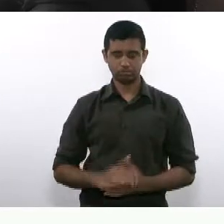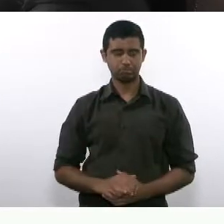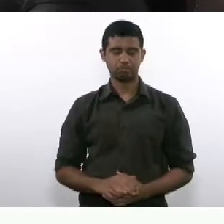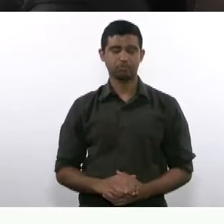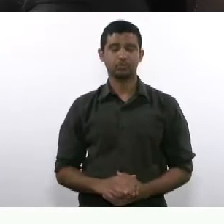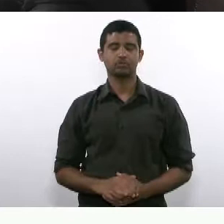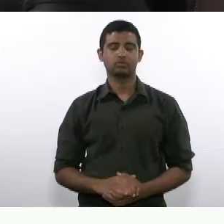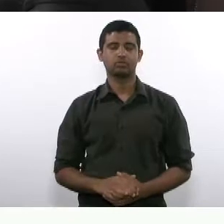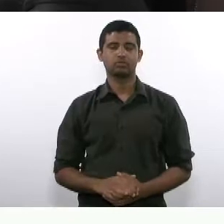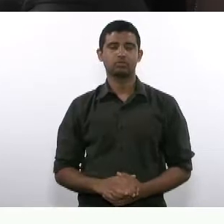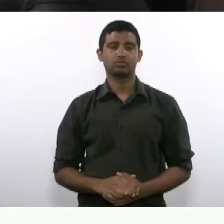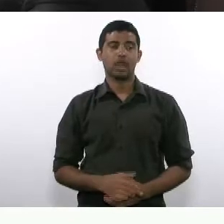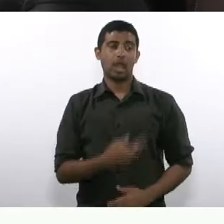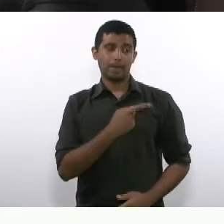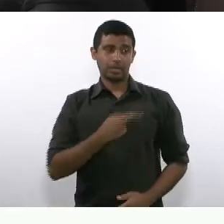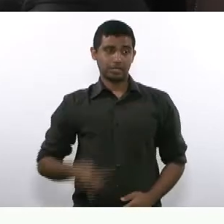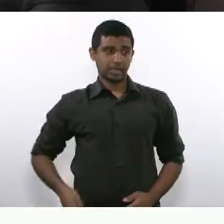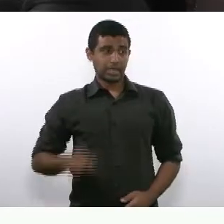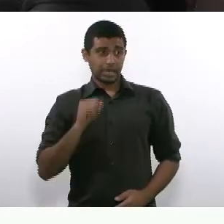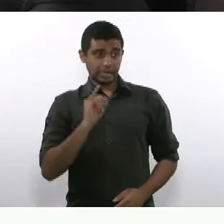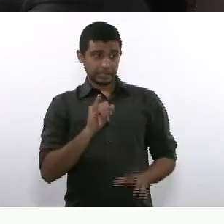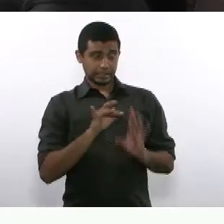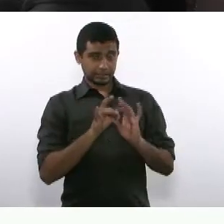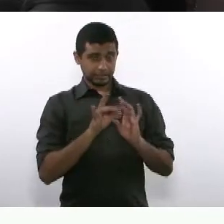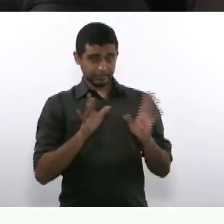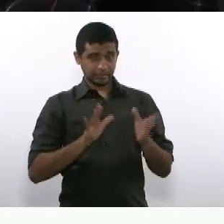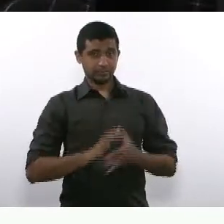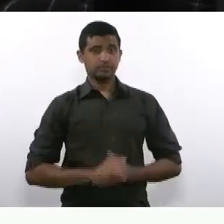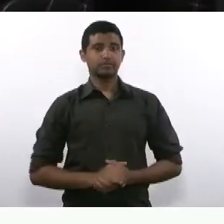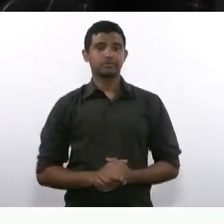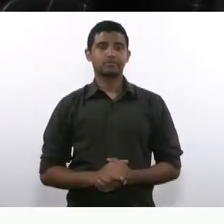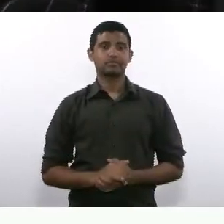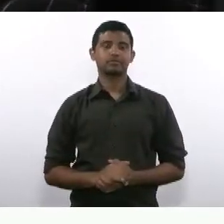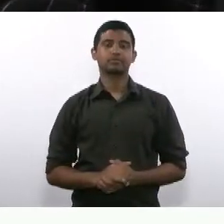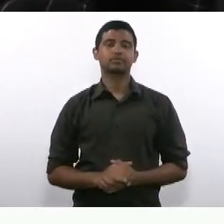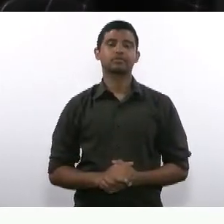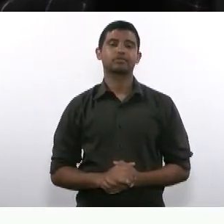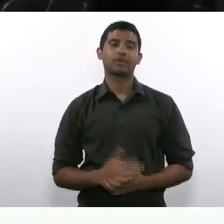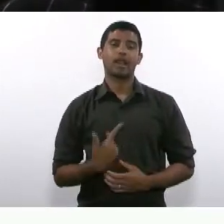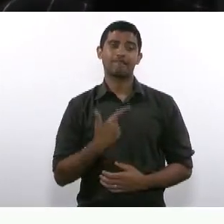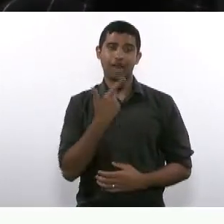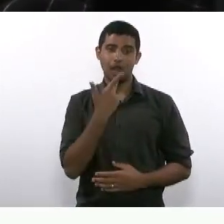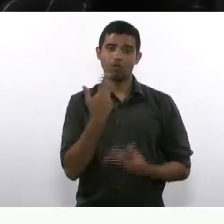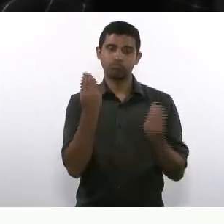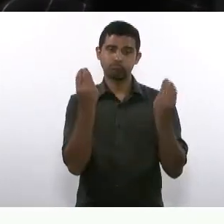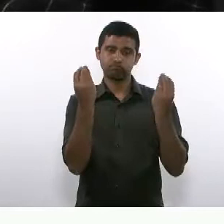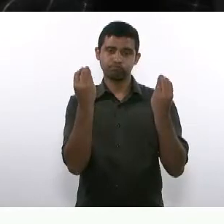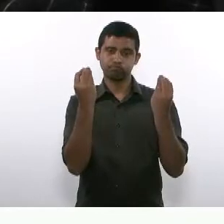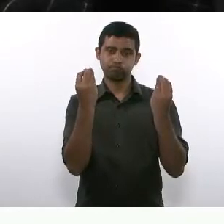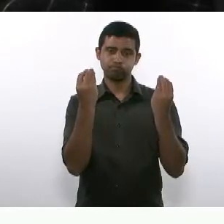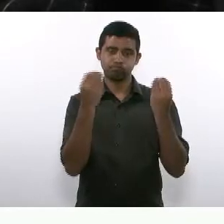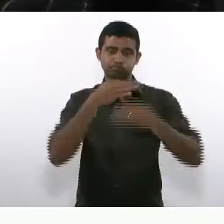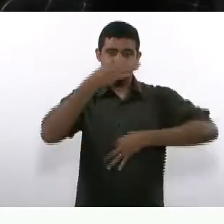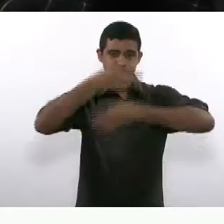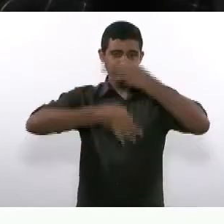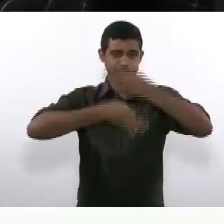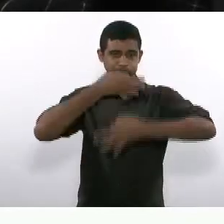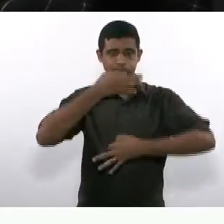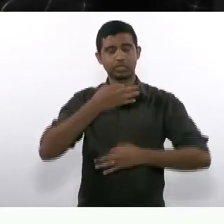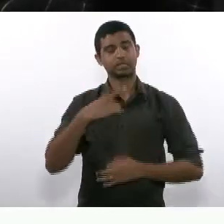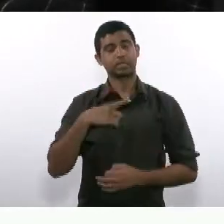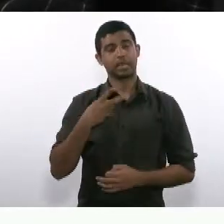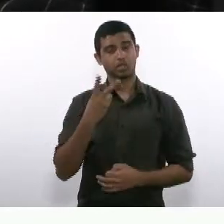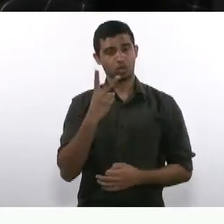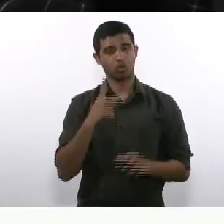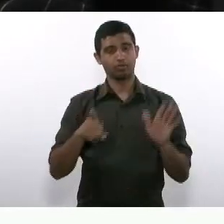Presidente, Pois não, se o senhor me não, permite, já que está na fase de acrescentar, tem dois